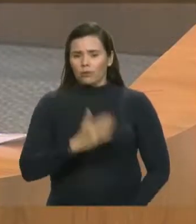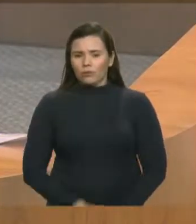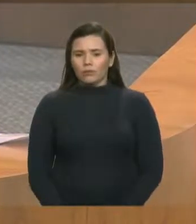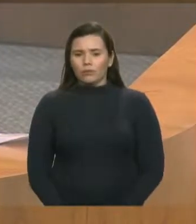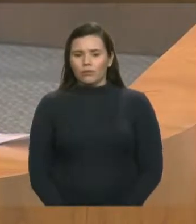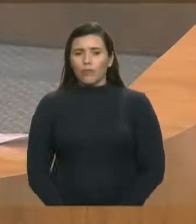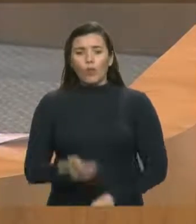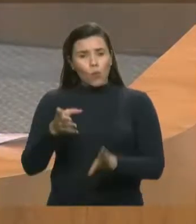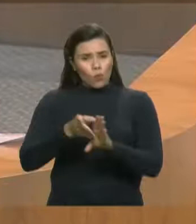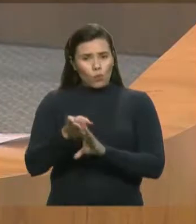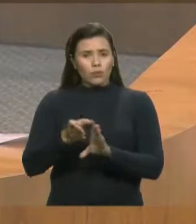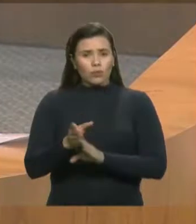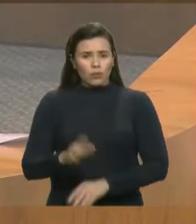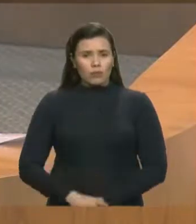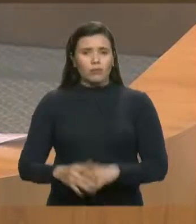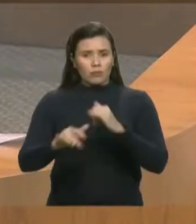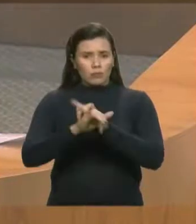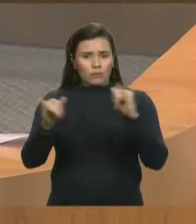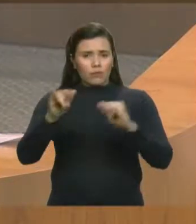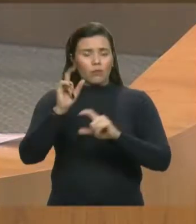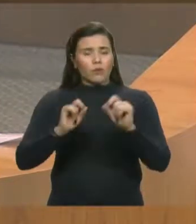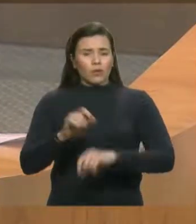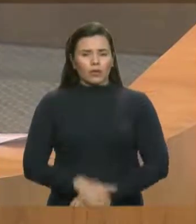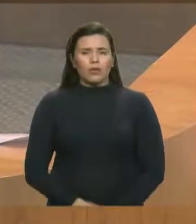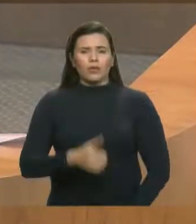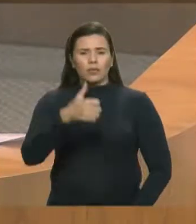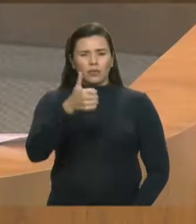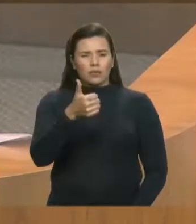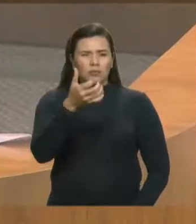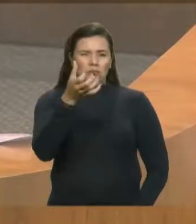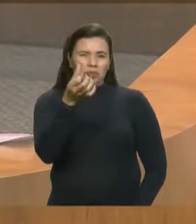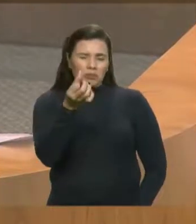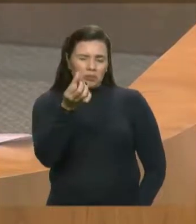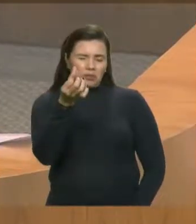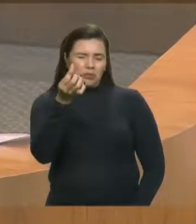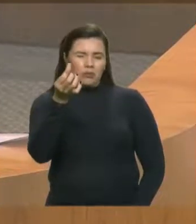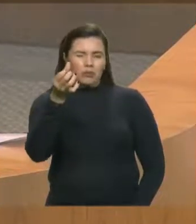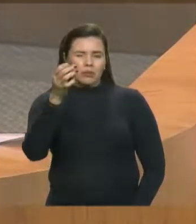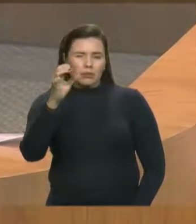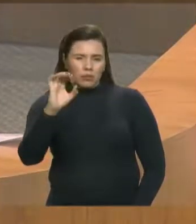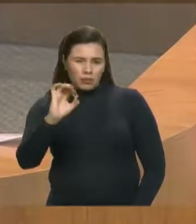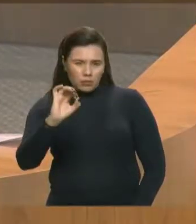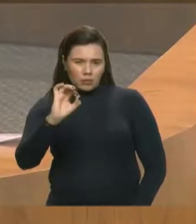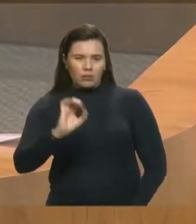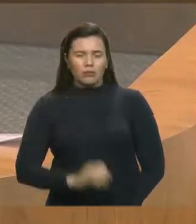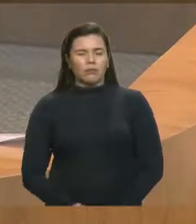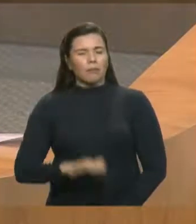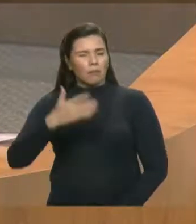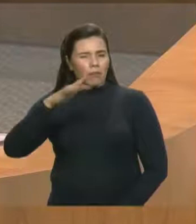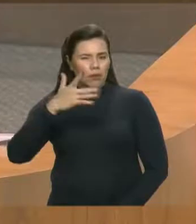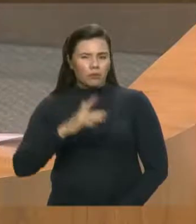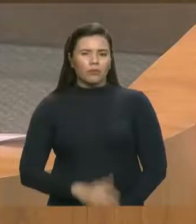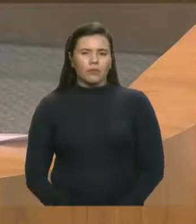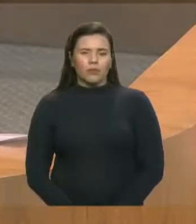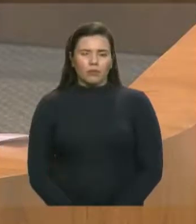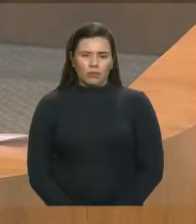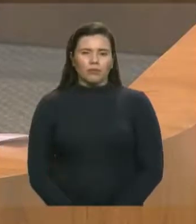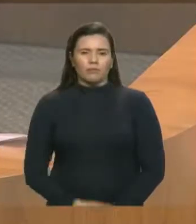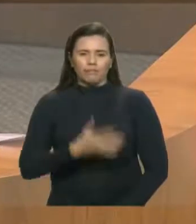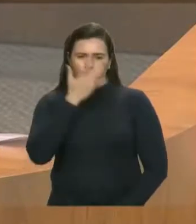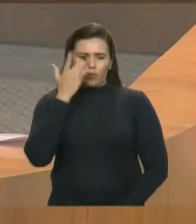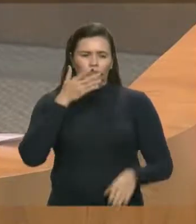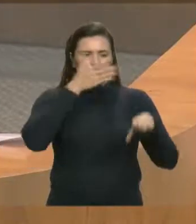para 160 casos de invasão em 19 estados. E aqui no Maranhão,